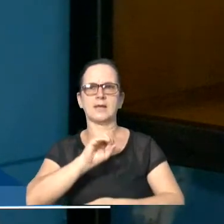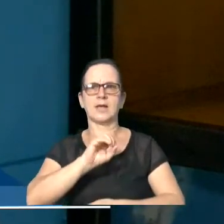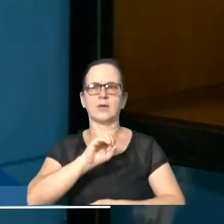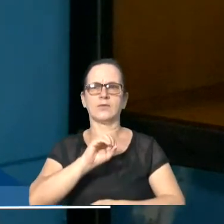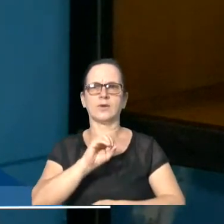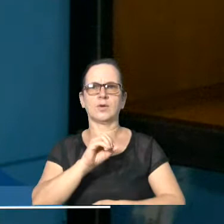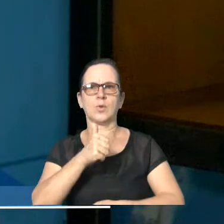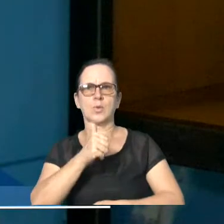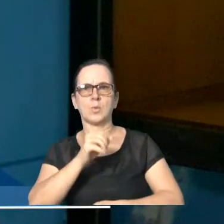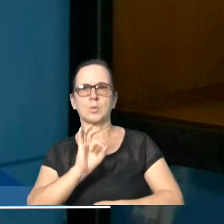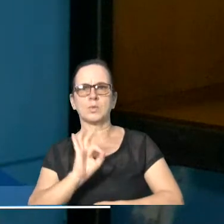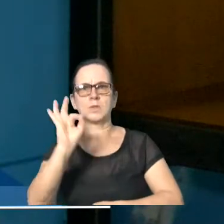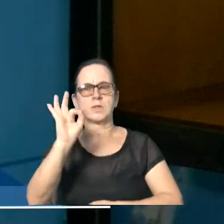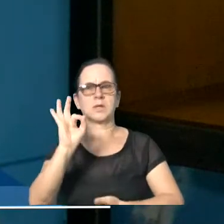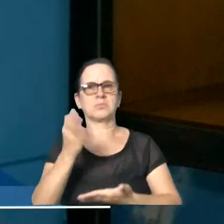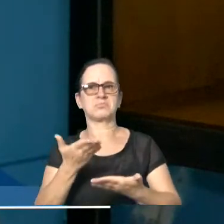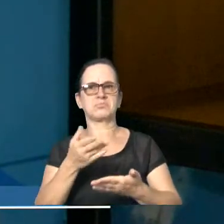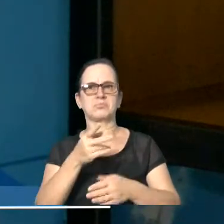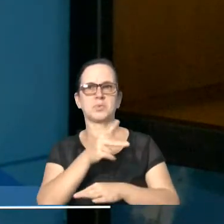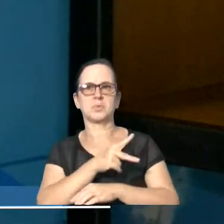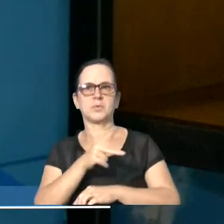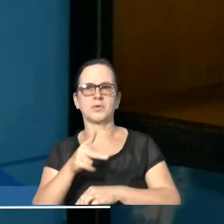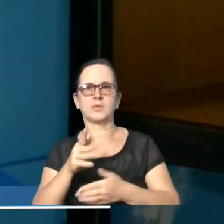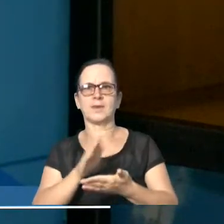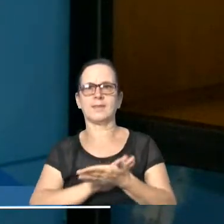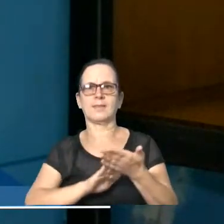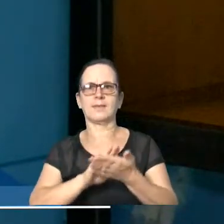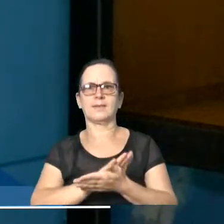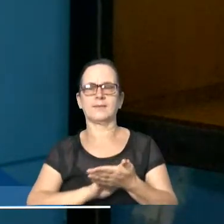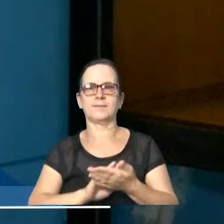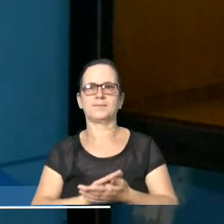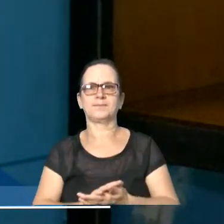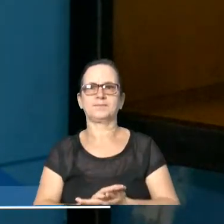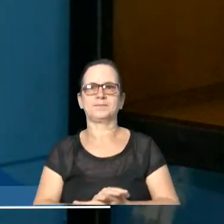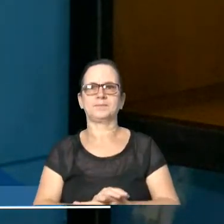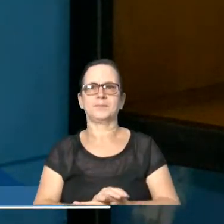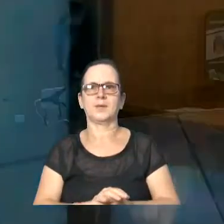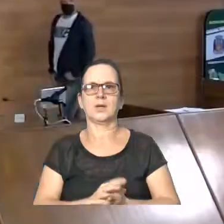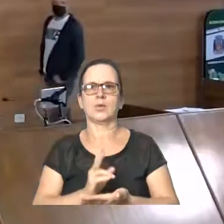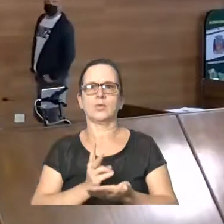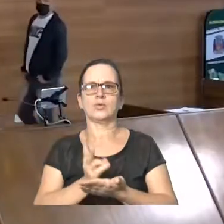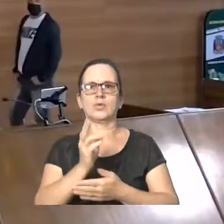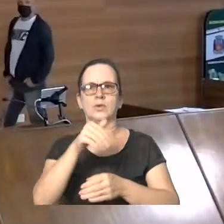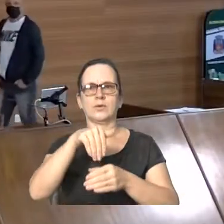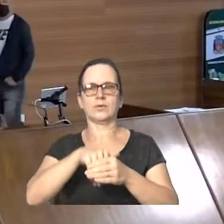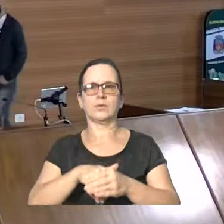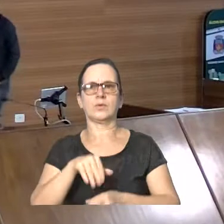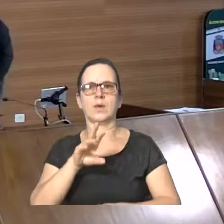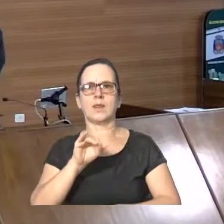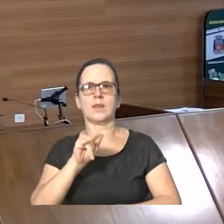0,1% de aumento para a categoria. É só, senhor presidente. Continue a votação, com a palavra